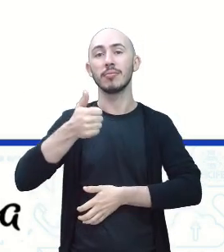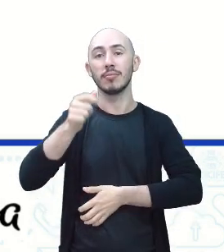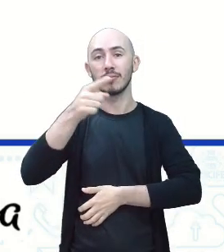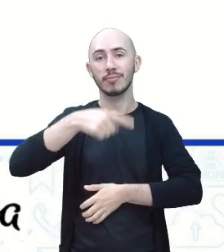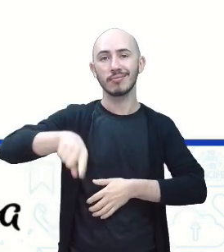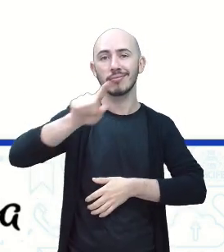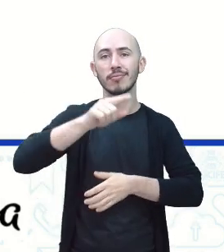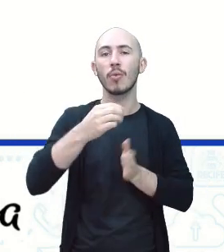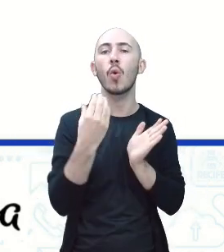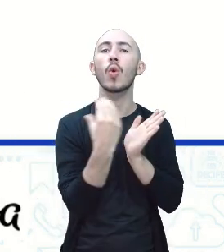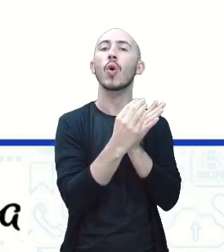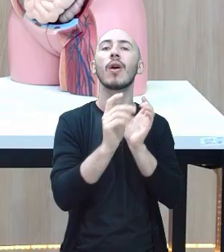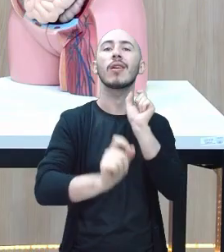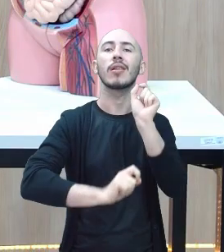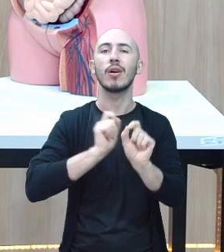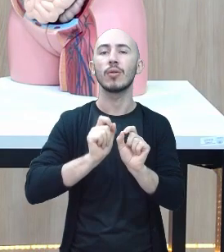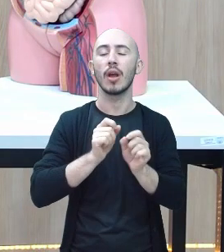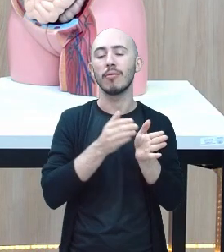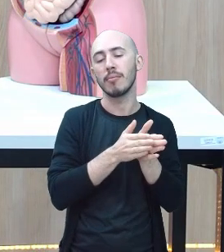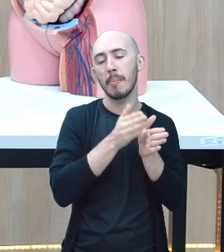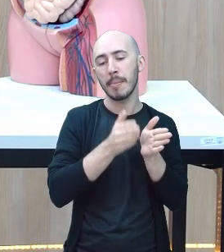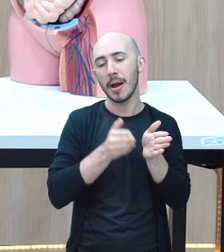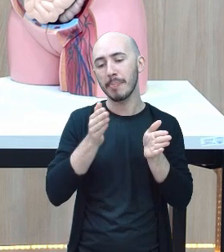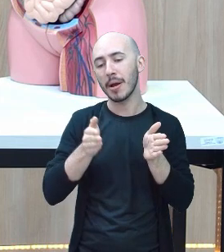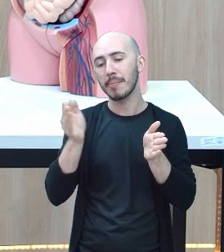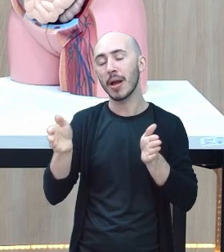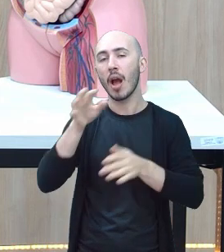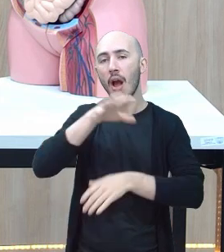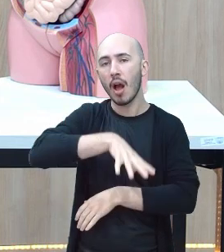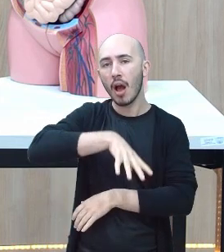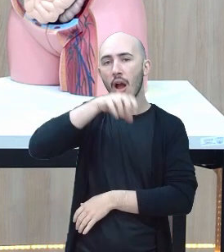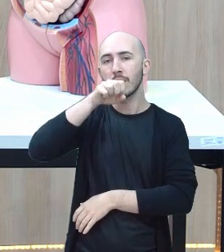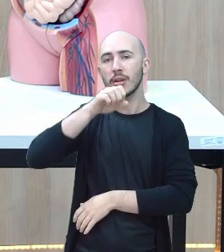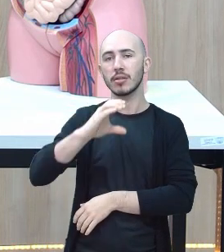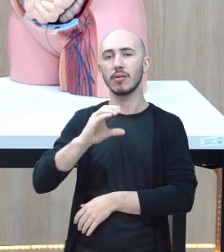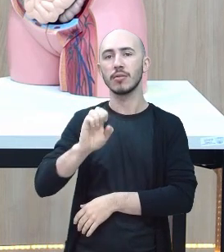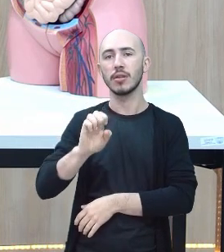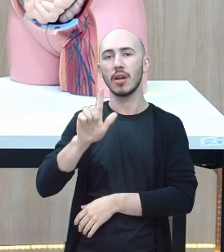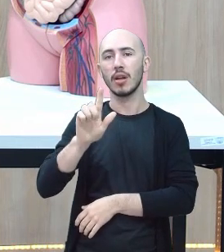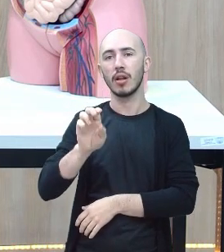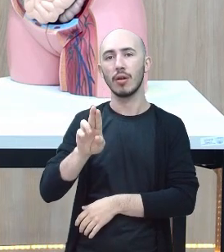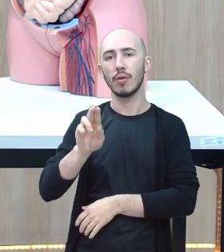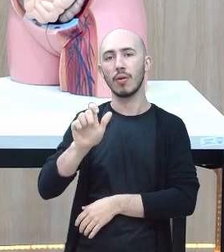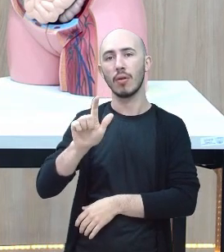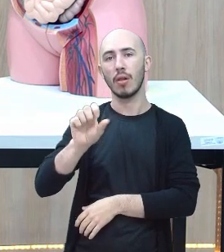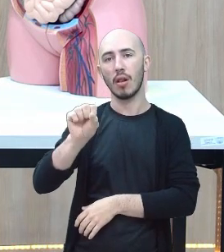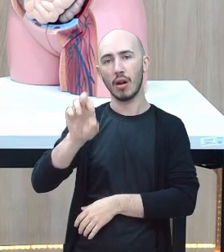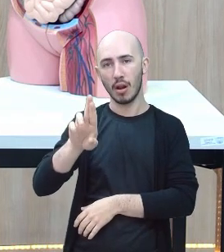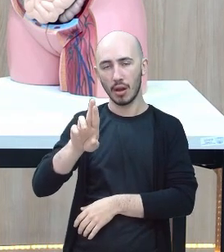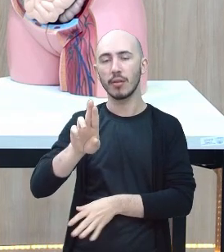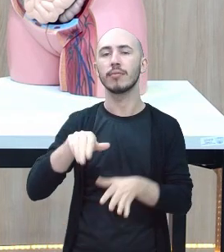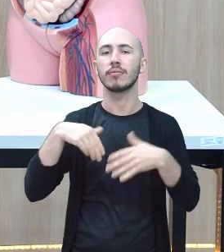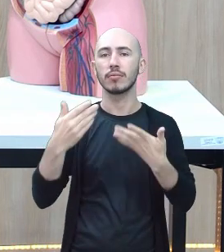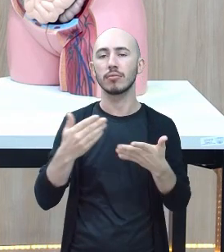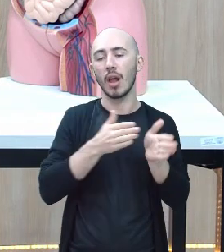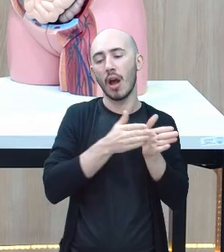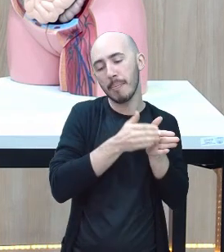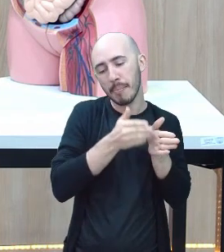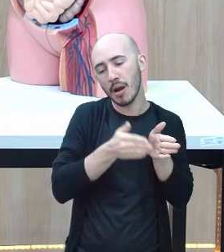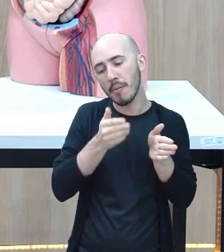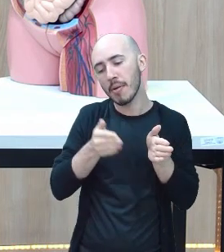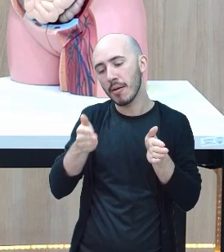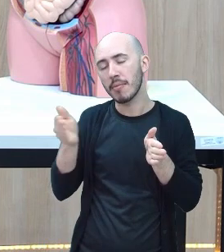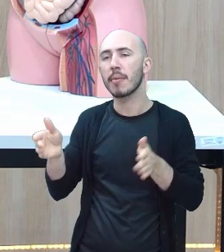vocês colocarem as etapas da respiração celular. Nós vimos que é toda uma etapa até que aconteça a